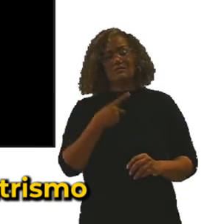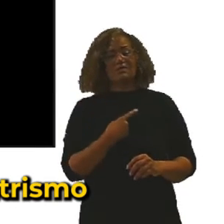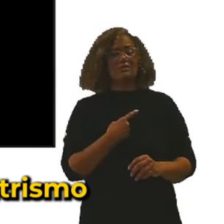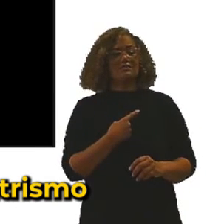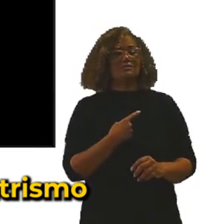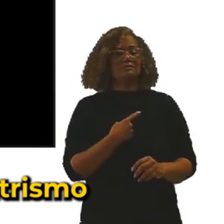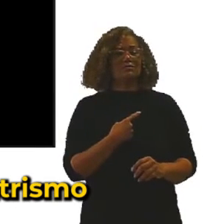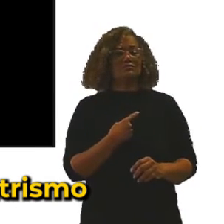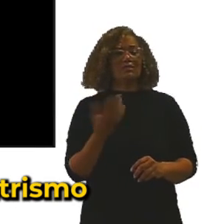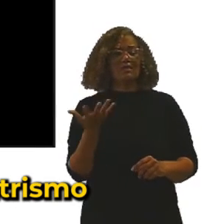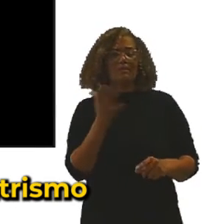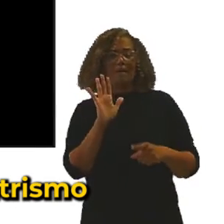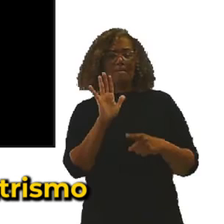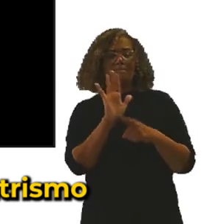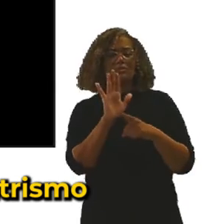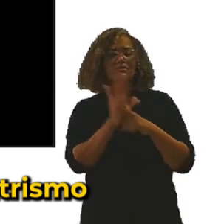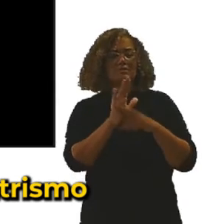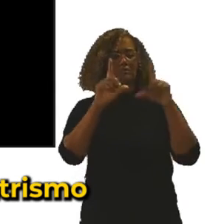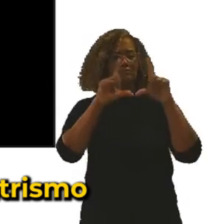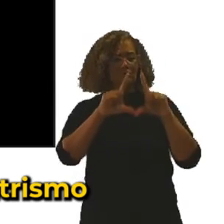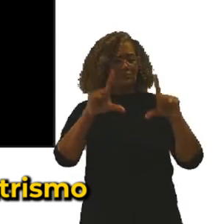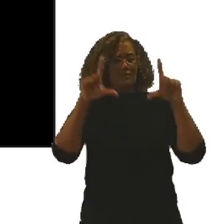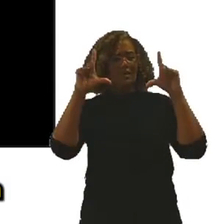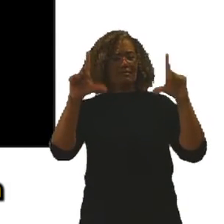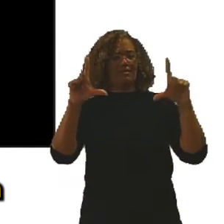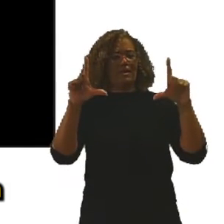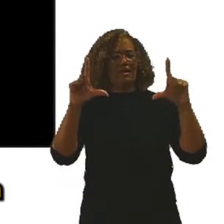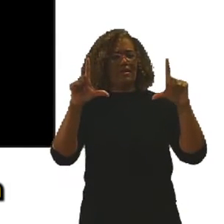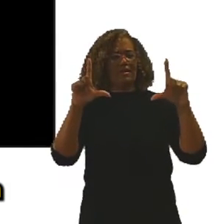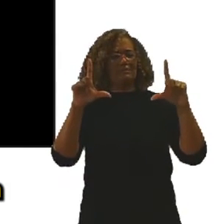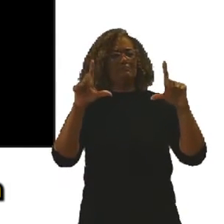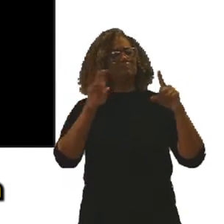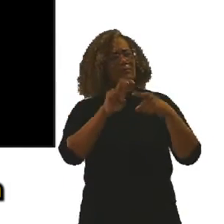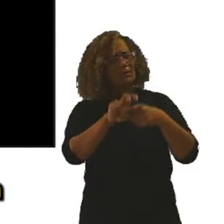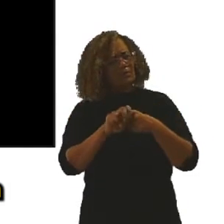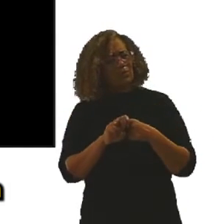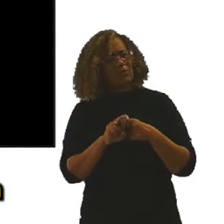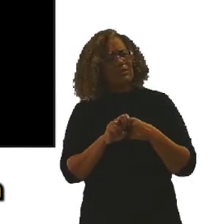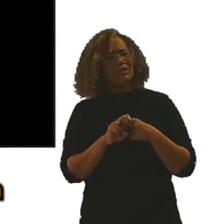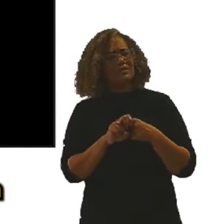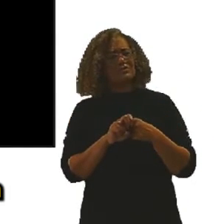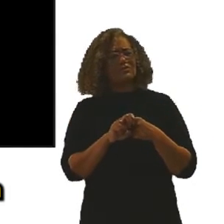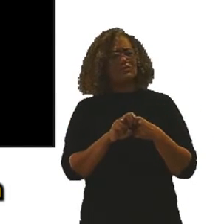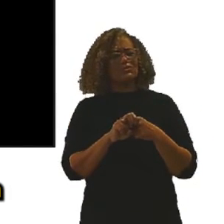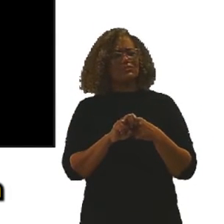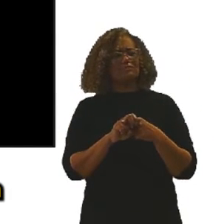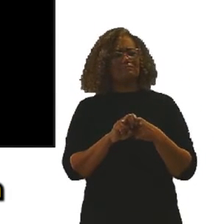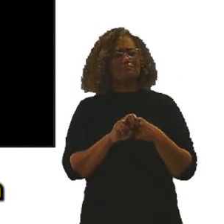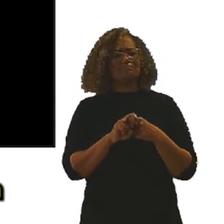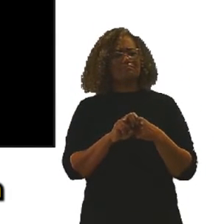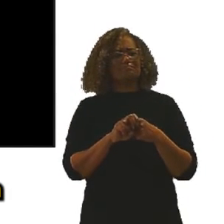na tela, não é? O androcentrismo então, essa estrutura